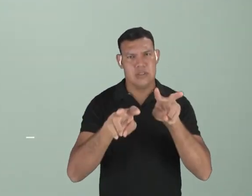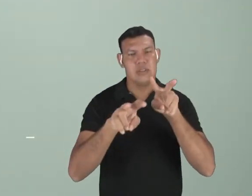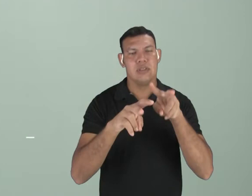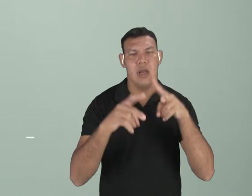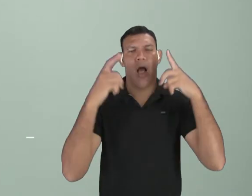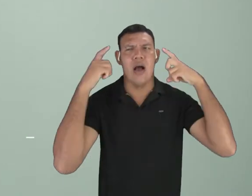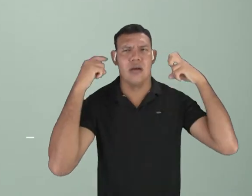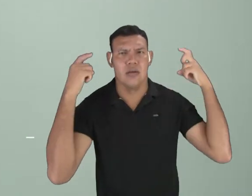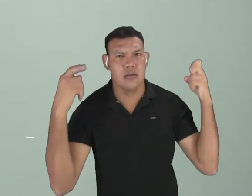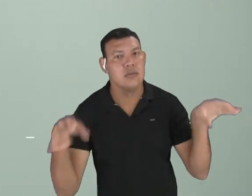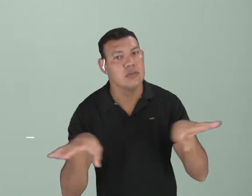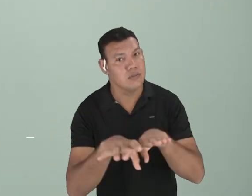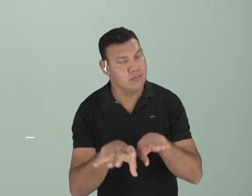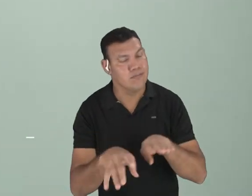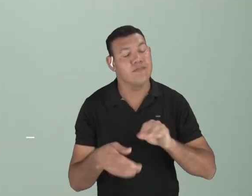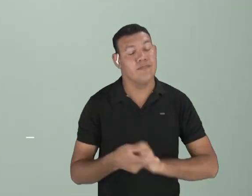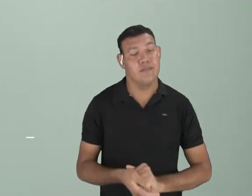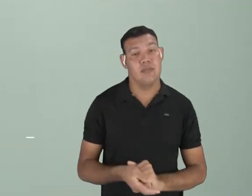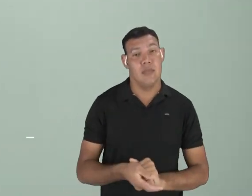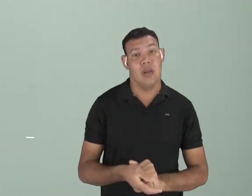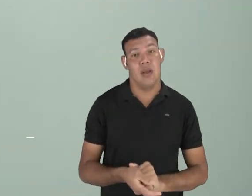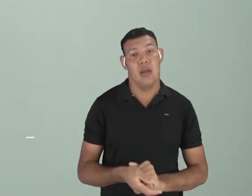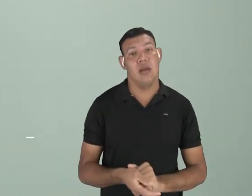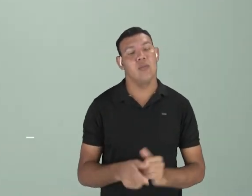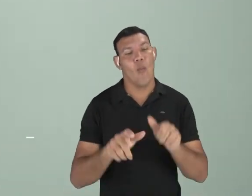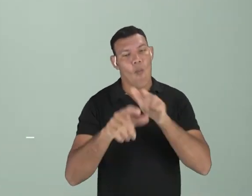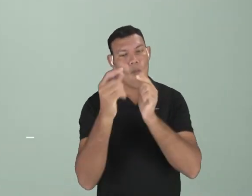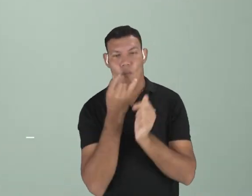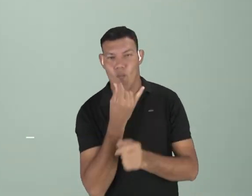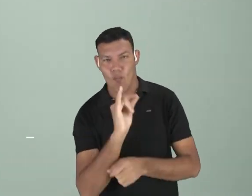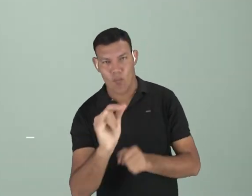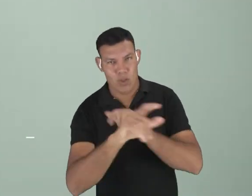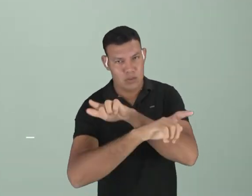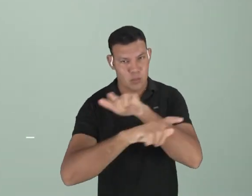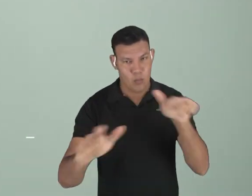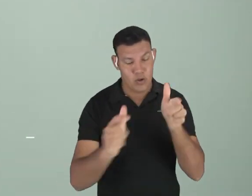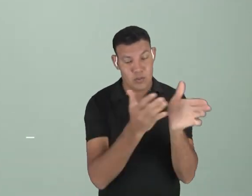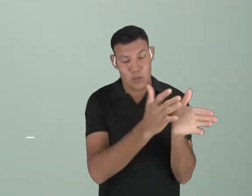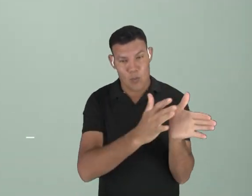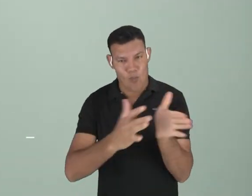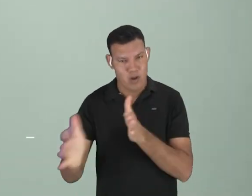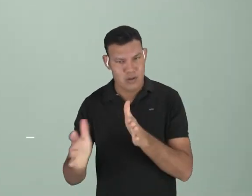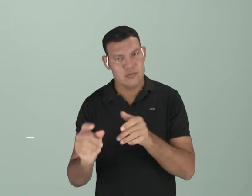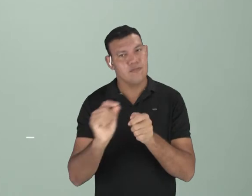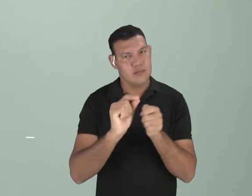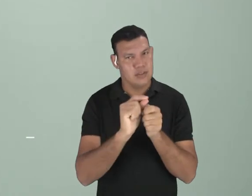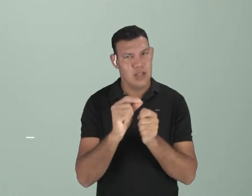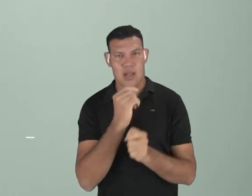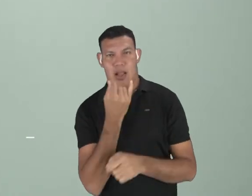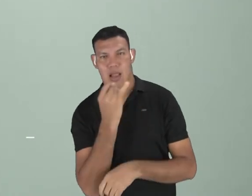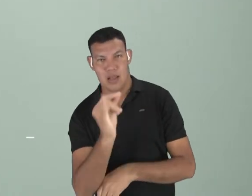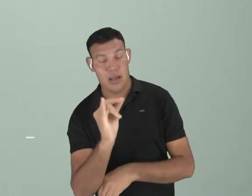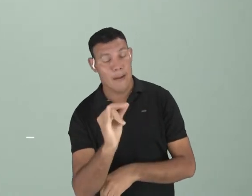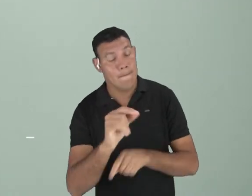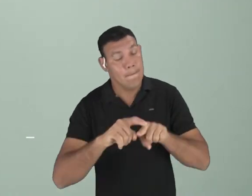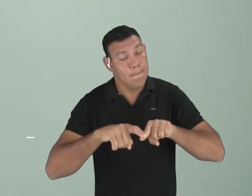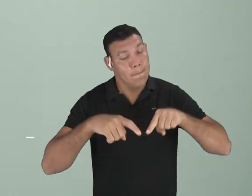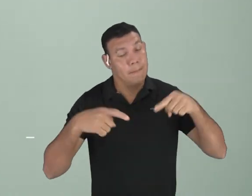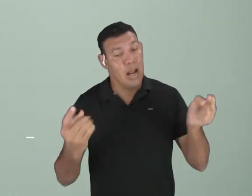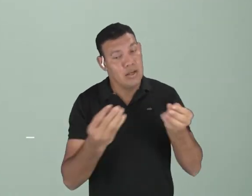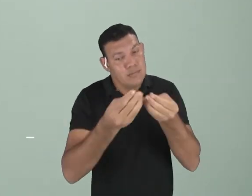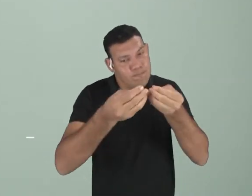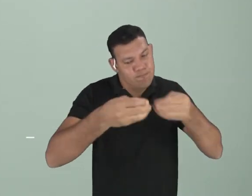poluição sonora. Então, energia limpa é isso, é aquela energia que não lança poluentes durante o processo em que ela está produzindo